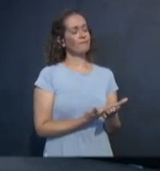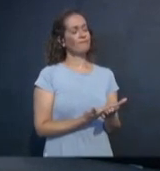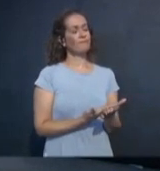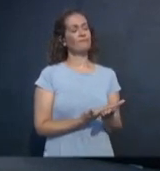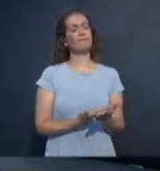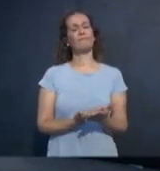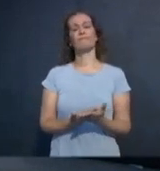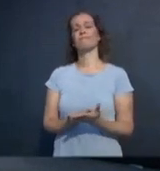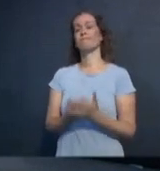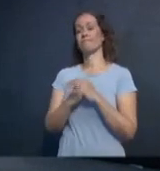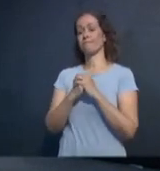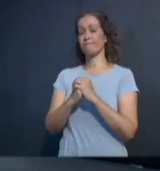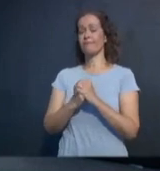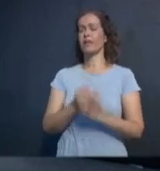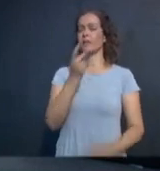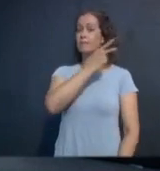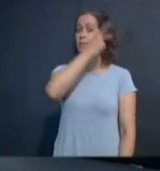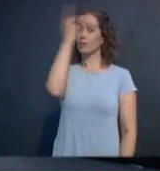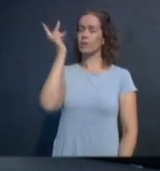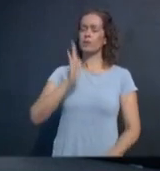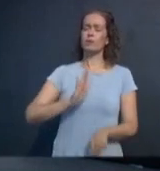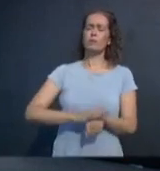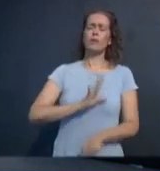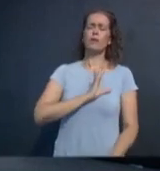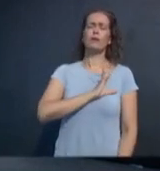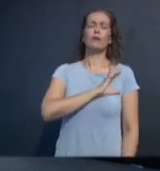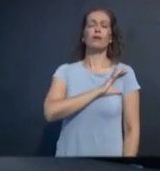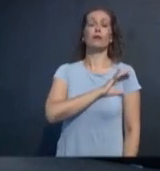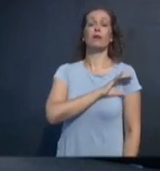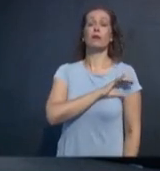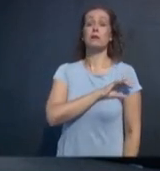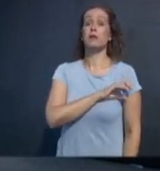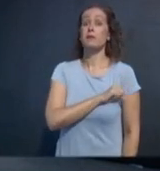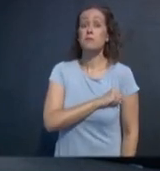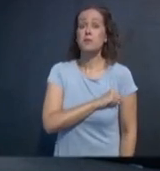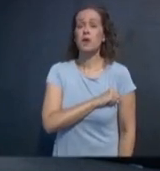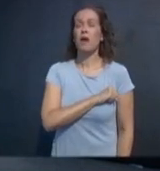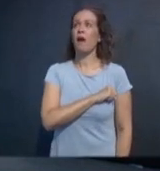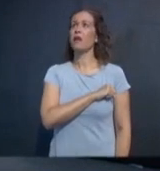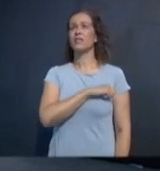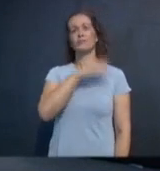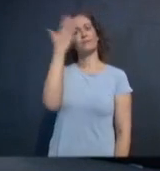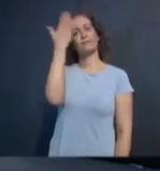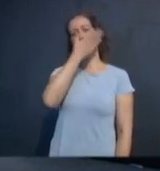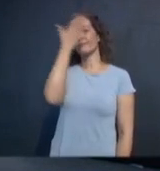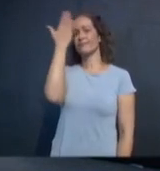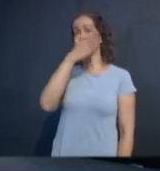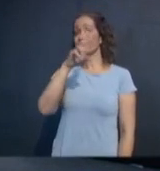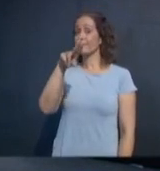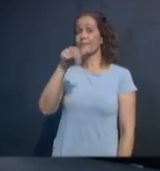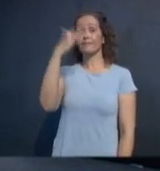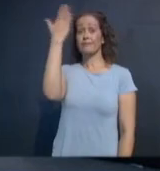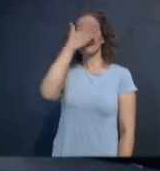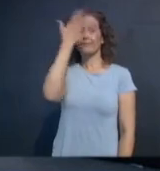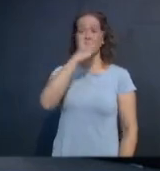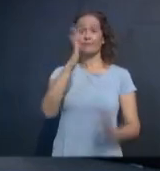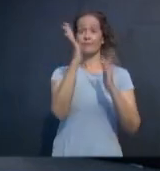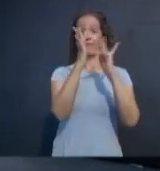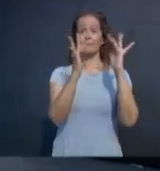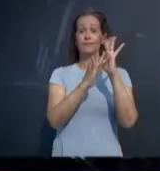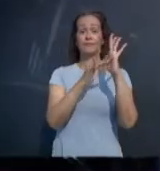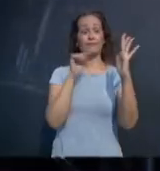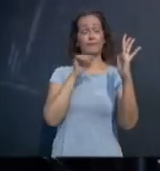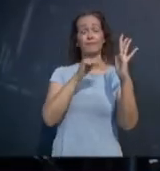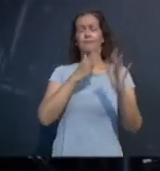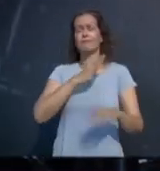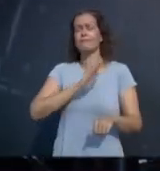A pessoa que eu mais amo, meus olhos nunca viram. Eu nunca vi Jesus.